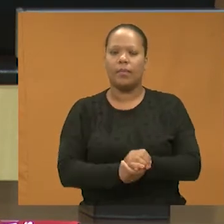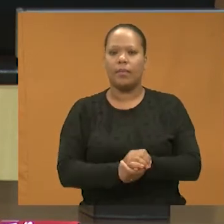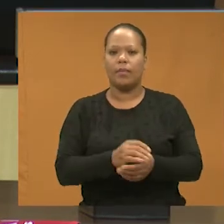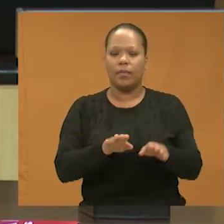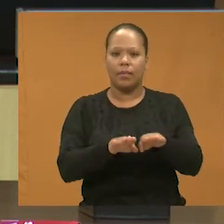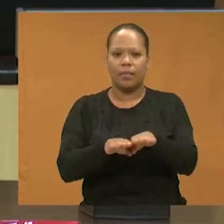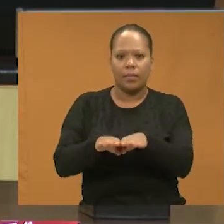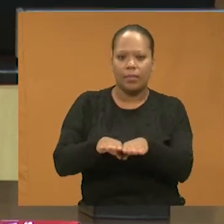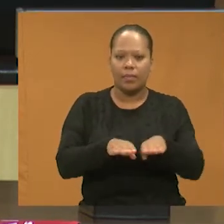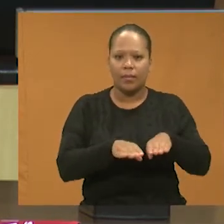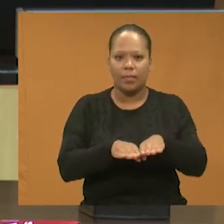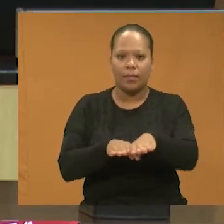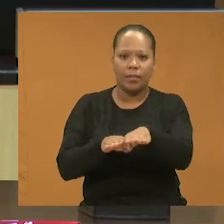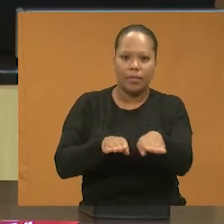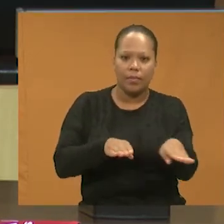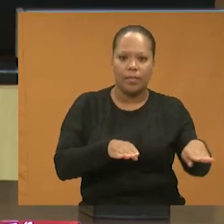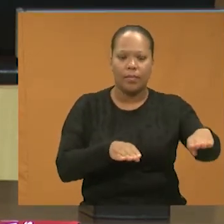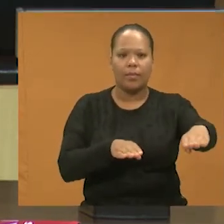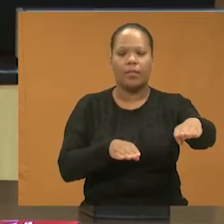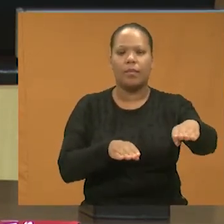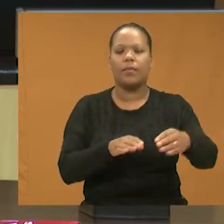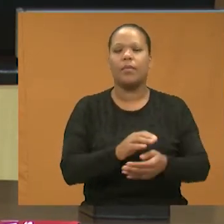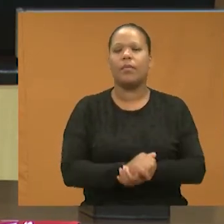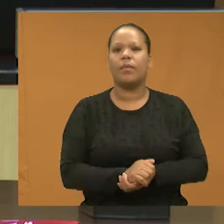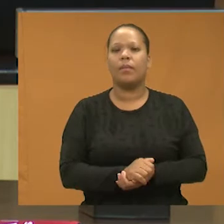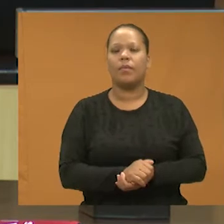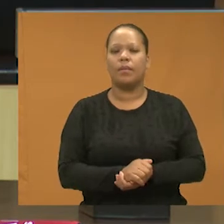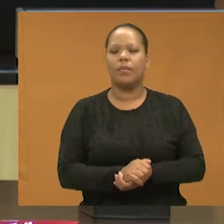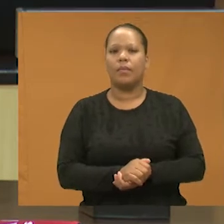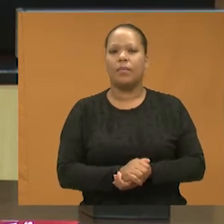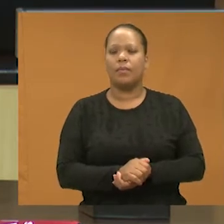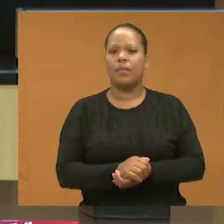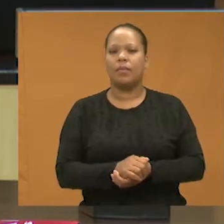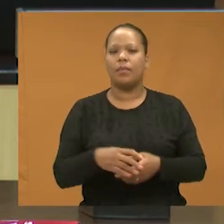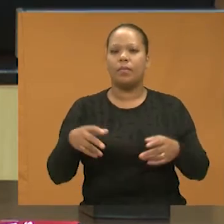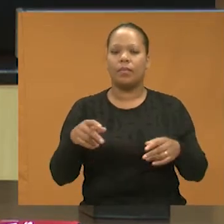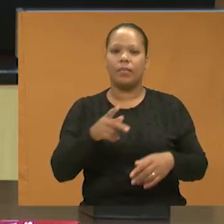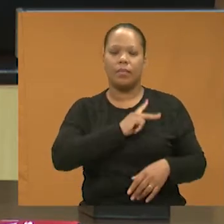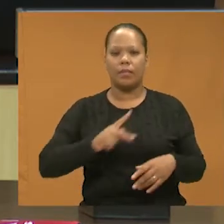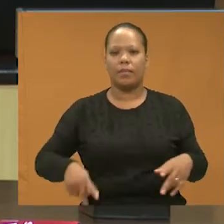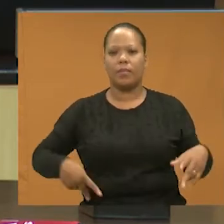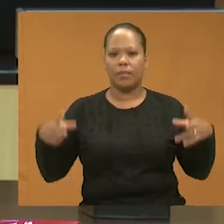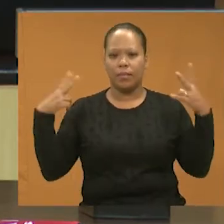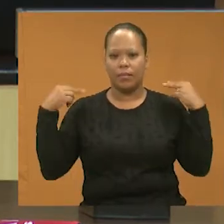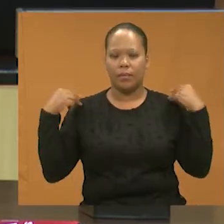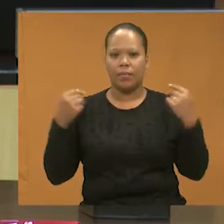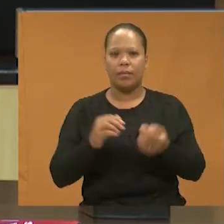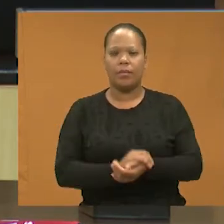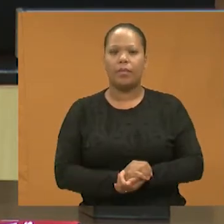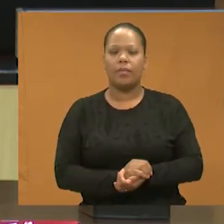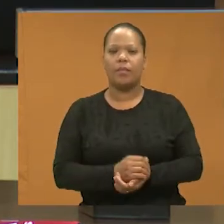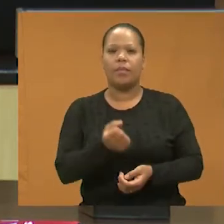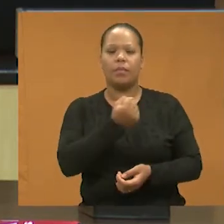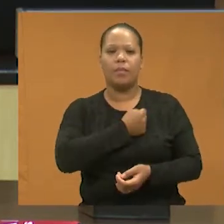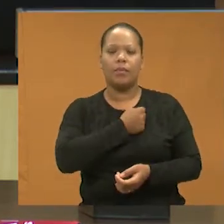200 metros daquele local. Autoria, vereador Paulinho do Esporte. Requerimento de número 52.